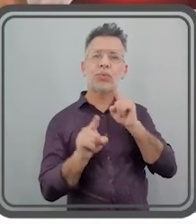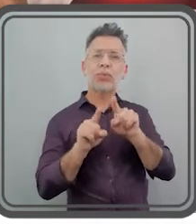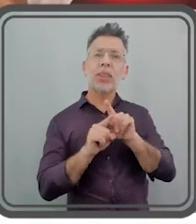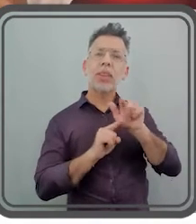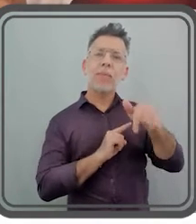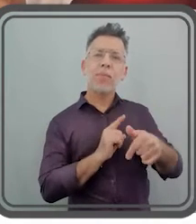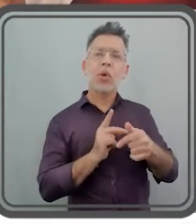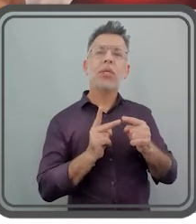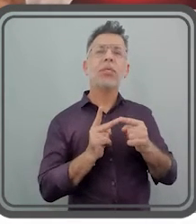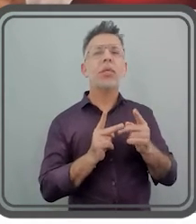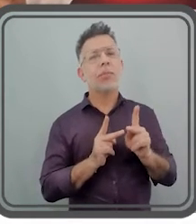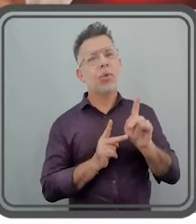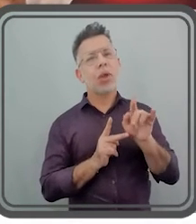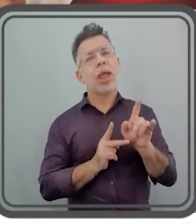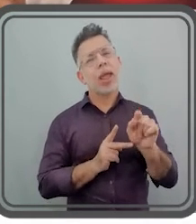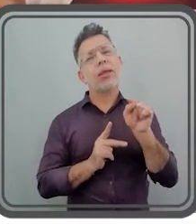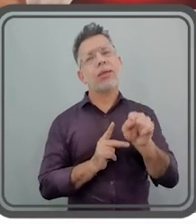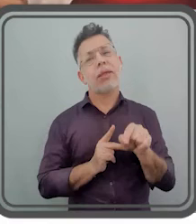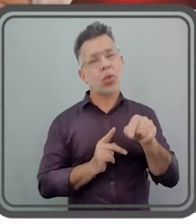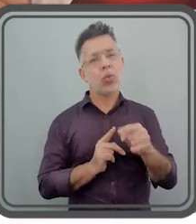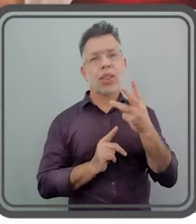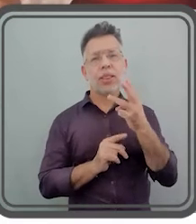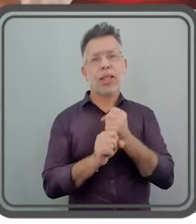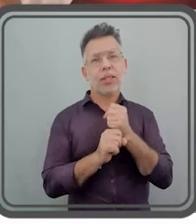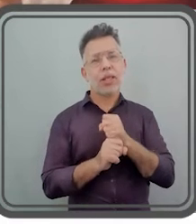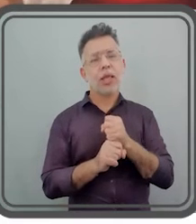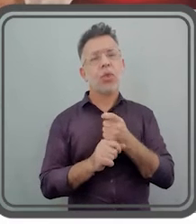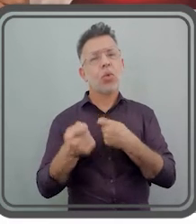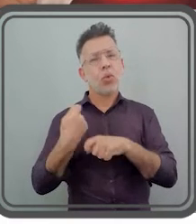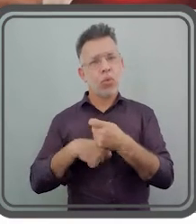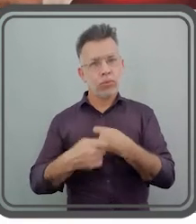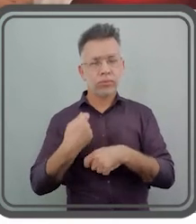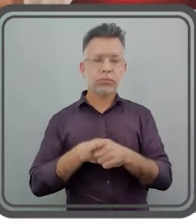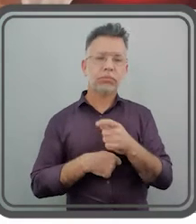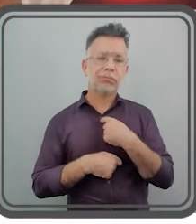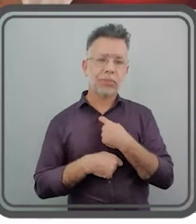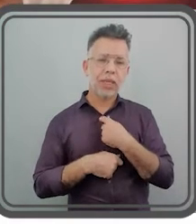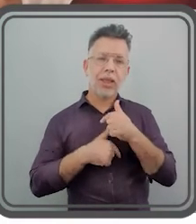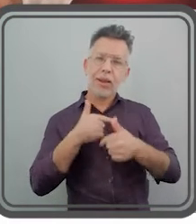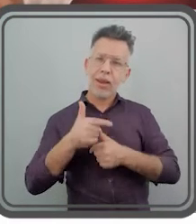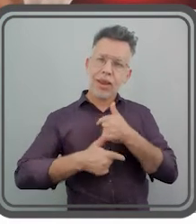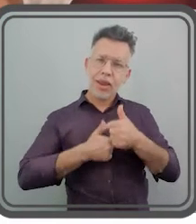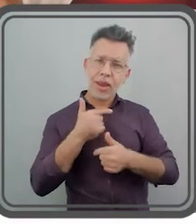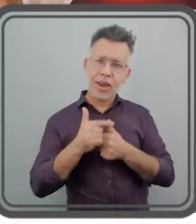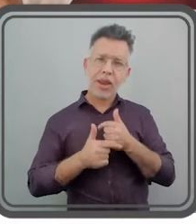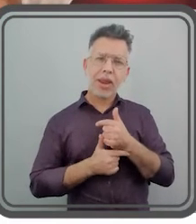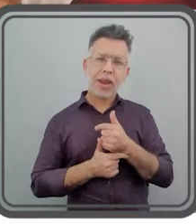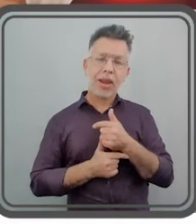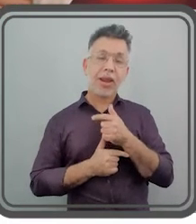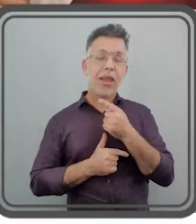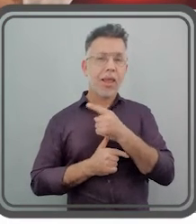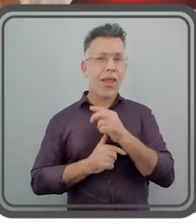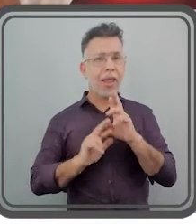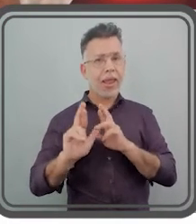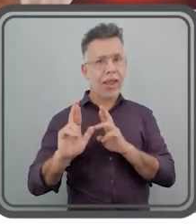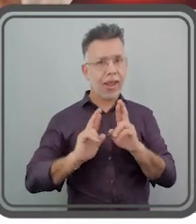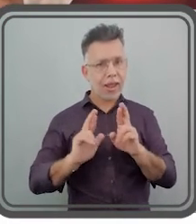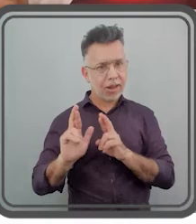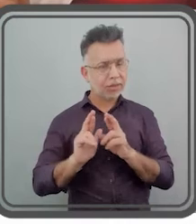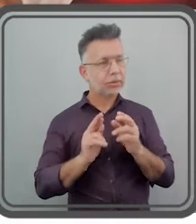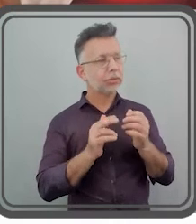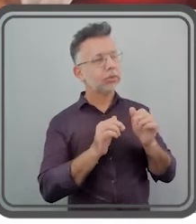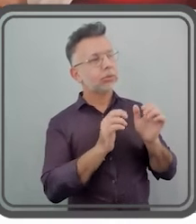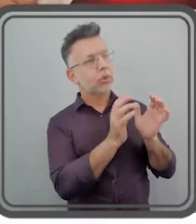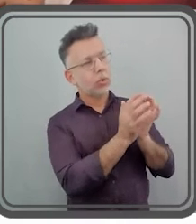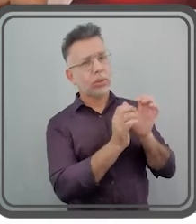posteriormente no colocar aqui tem onde eu já tá três anos da efei como comercial então que eu trabalho era a parte de relacionamento com as